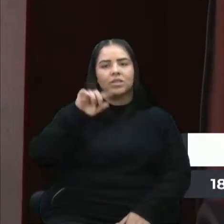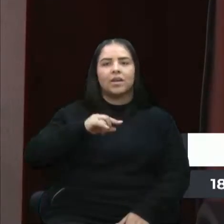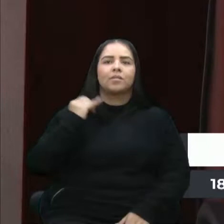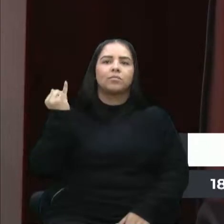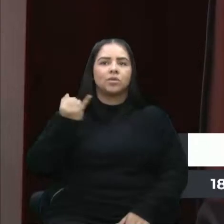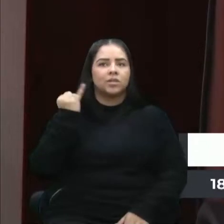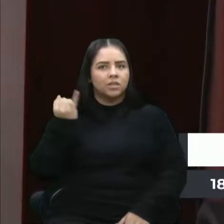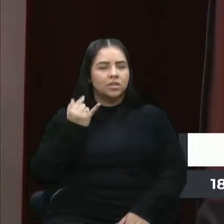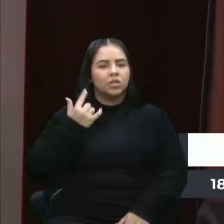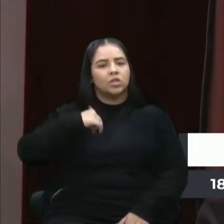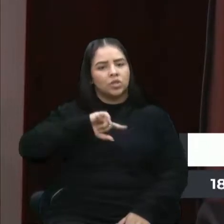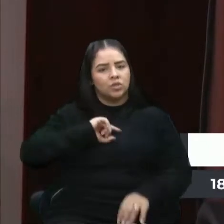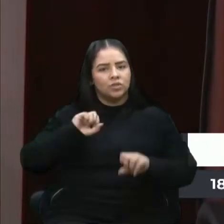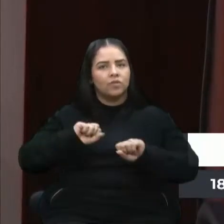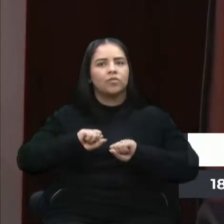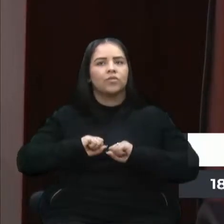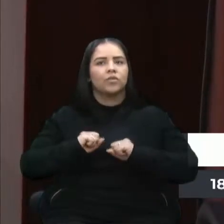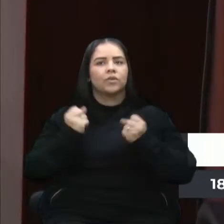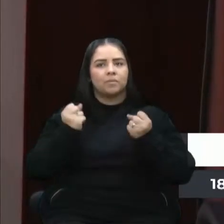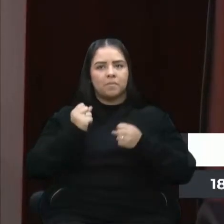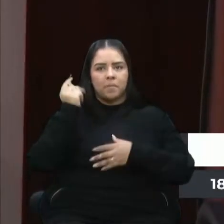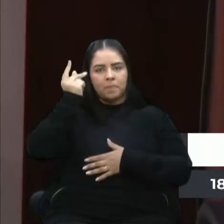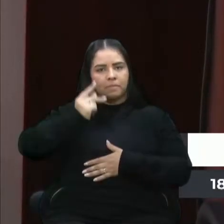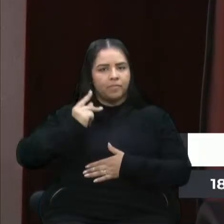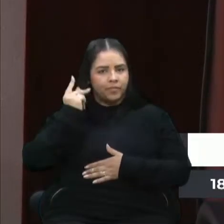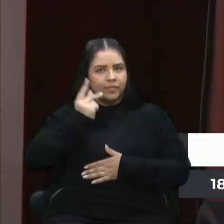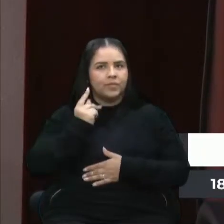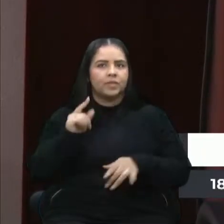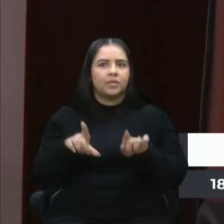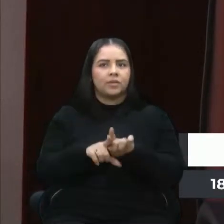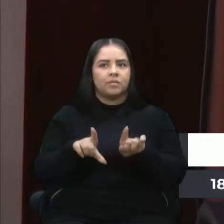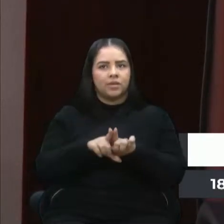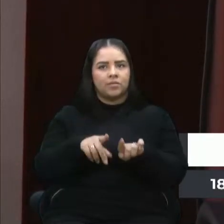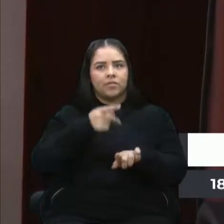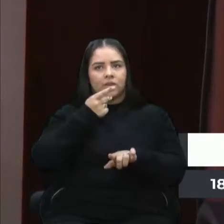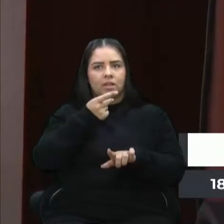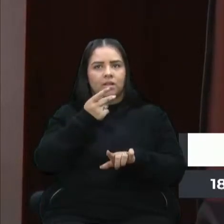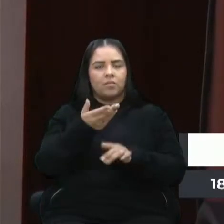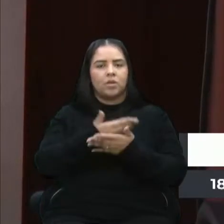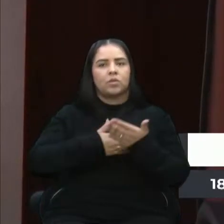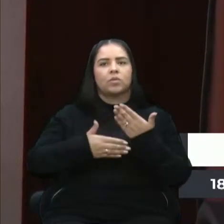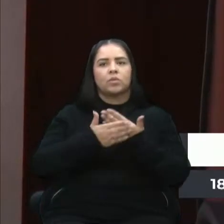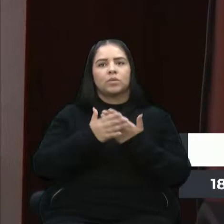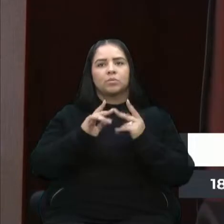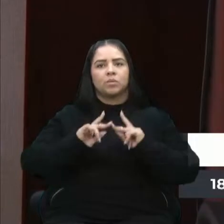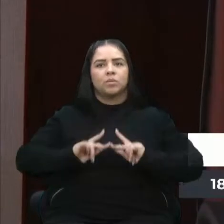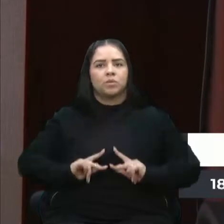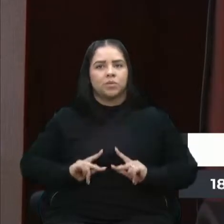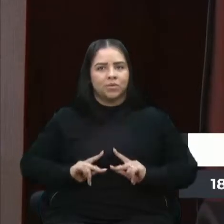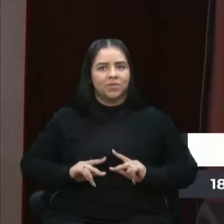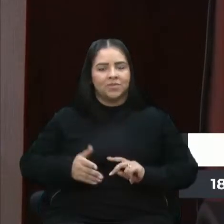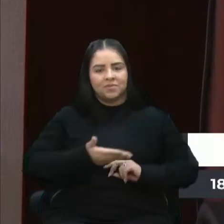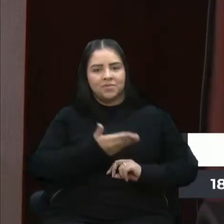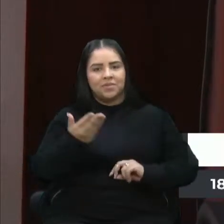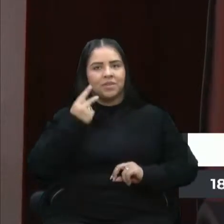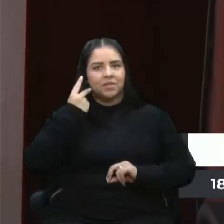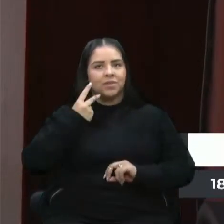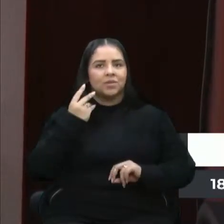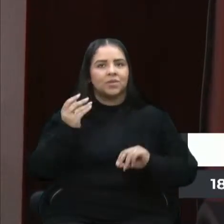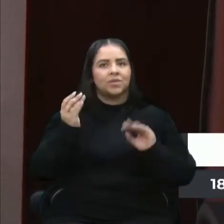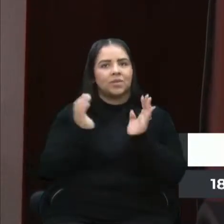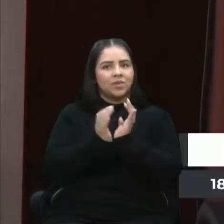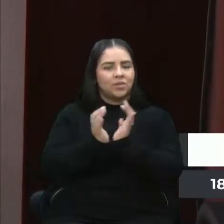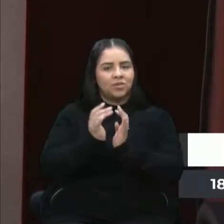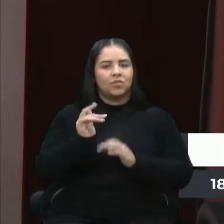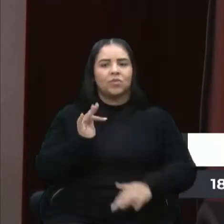importante a gente fortalecer essa política. E aí, também, já deixar o registro para todas as pessoas que... Né, os vereadores colegas que, no futuro,